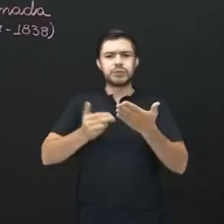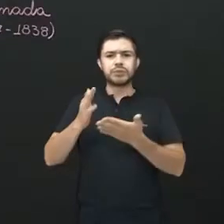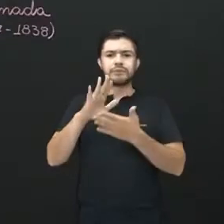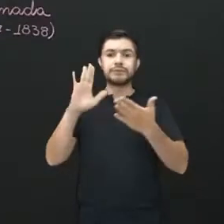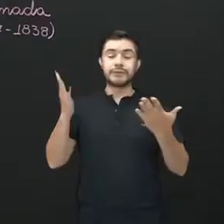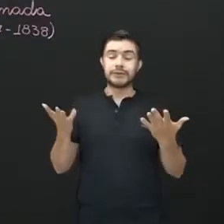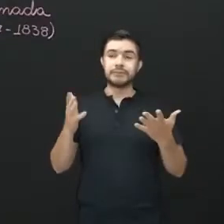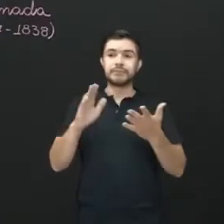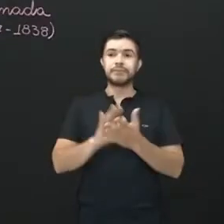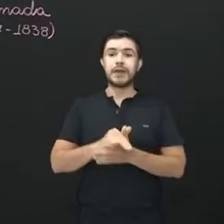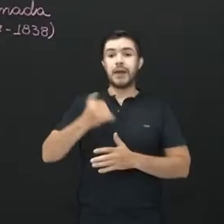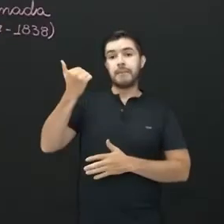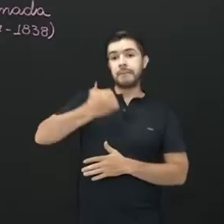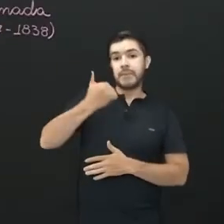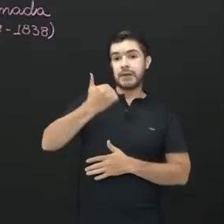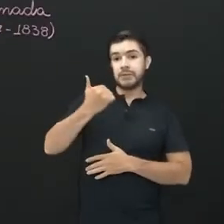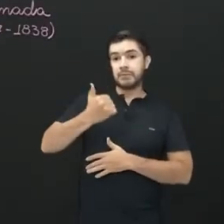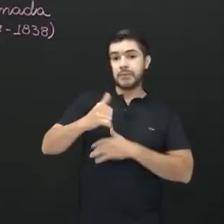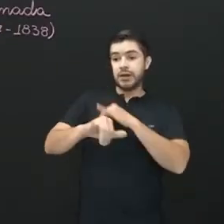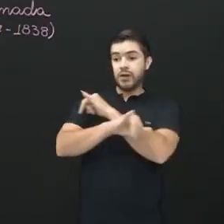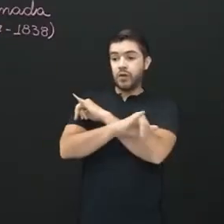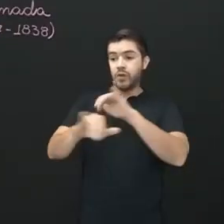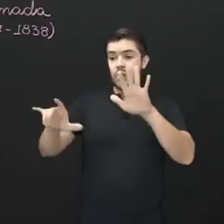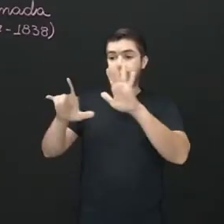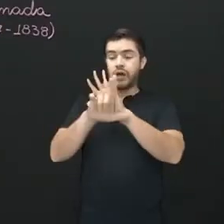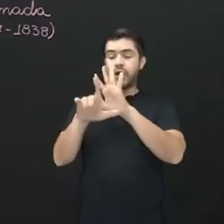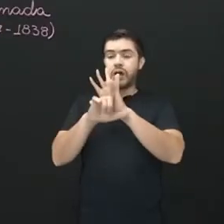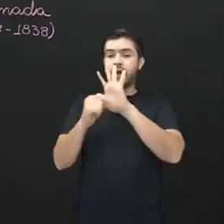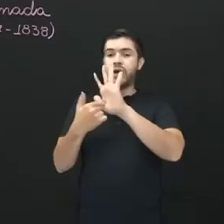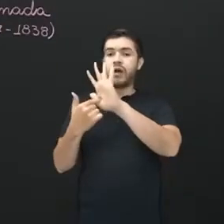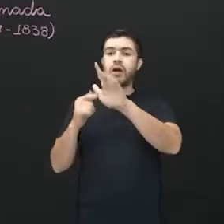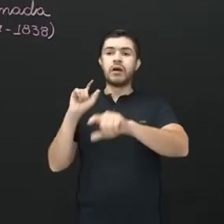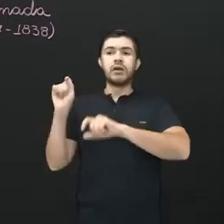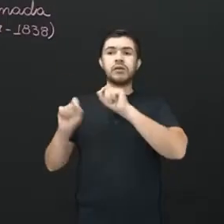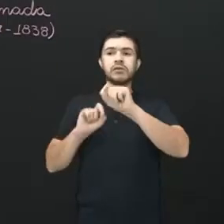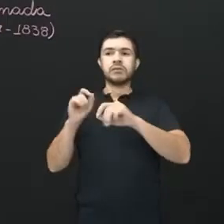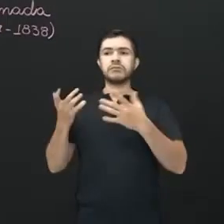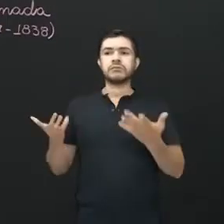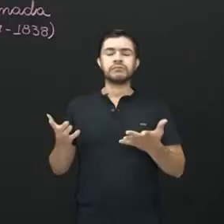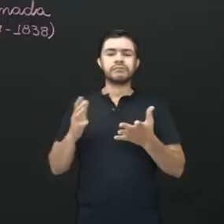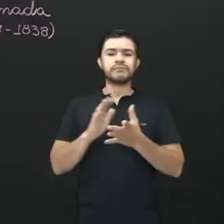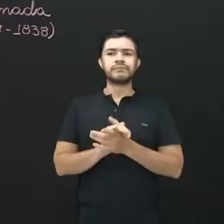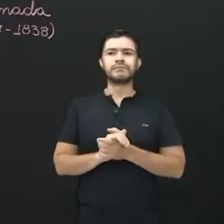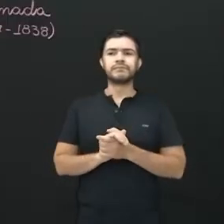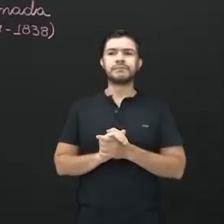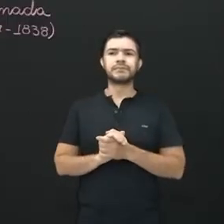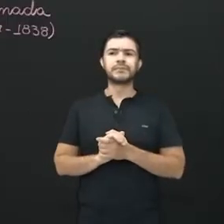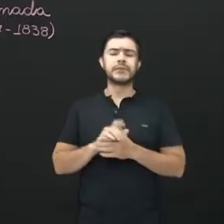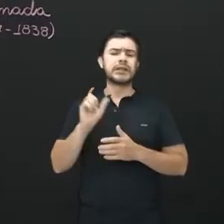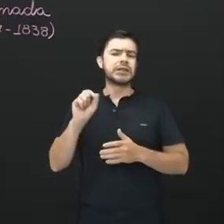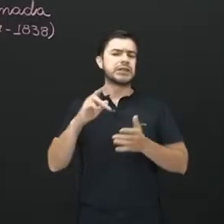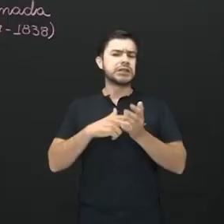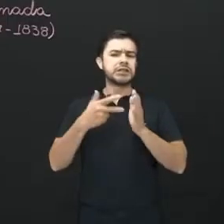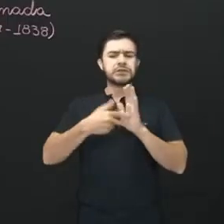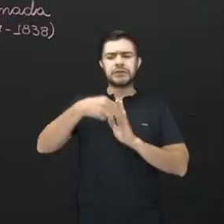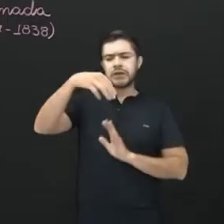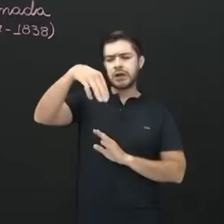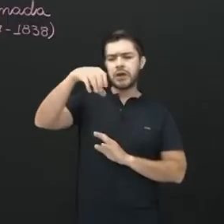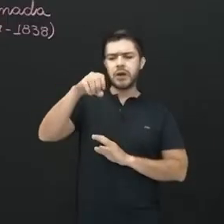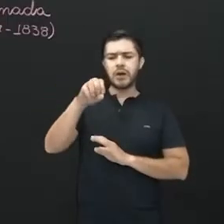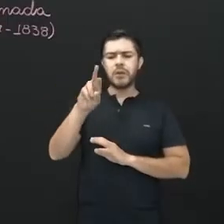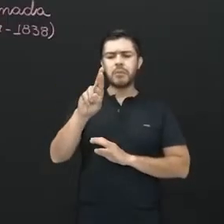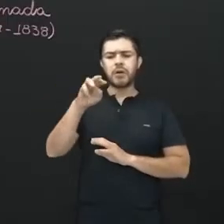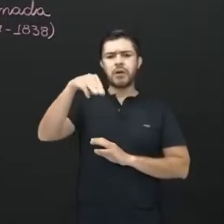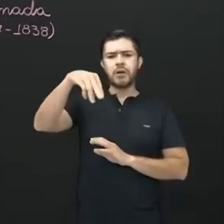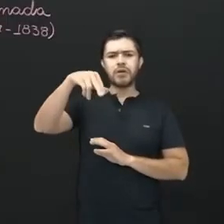Primeira coisa que a Constituição de 1824 garantia, um regime monárquico. O que isso significa? A figura de um